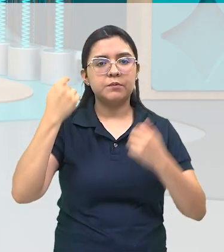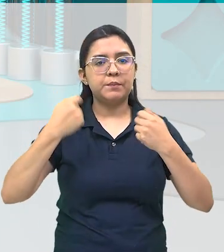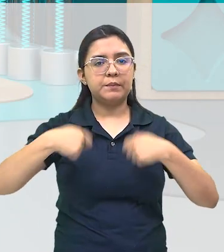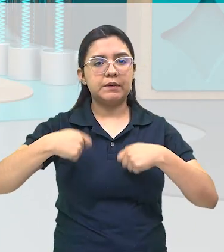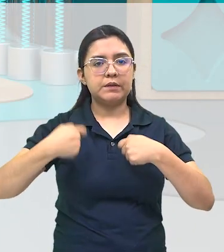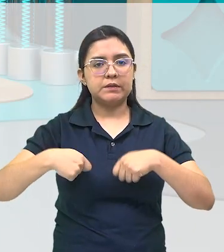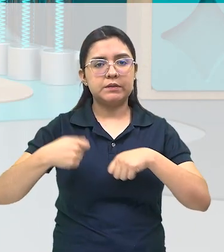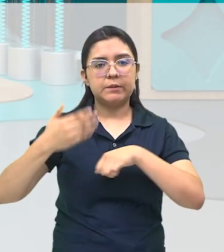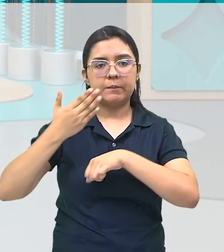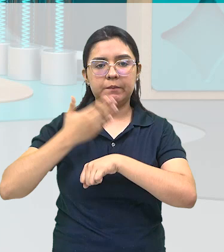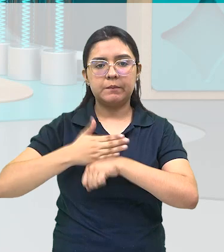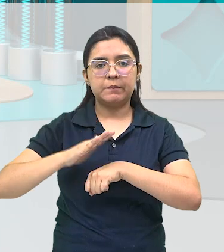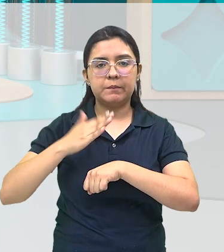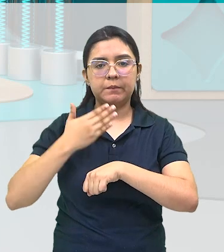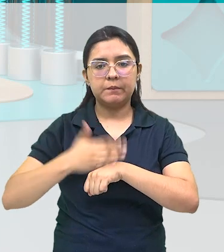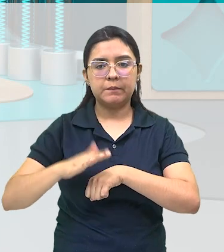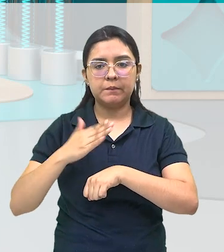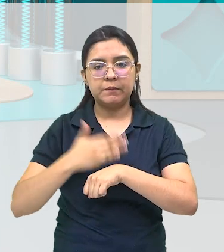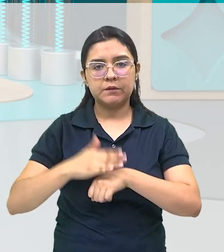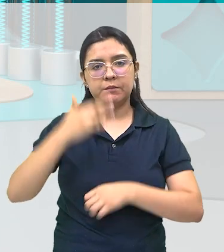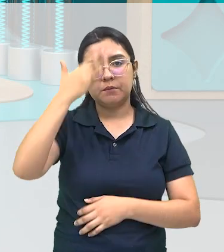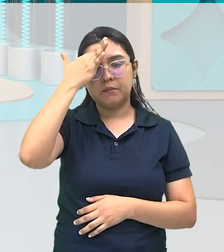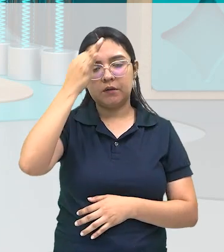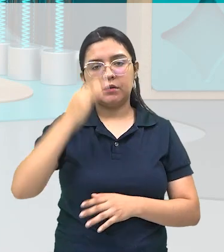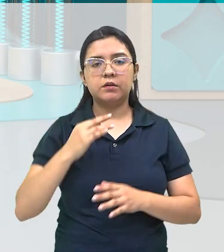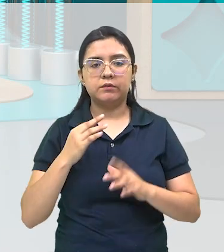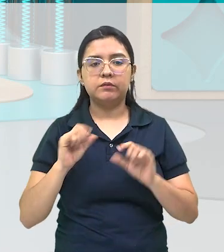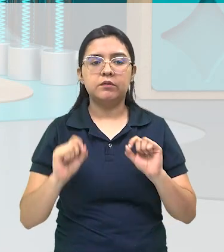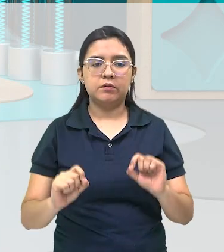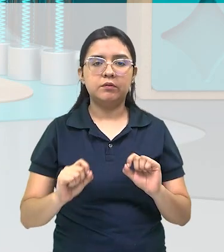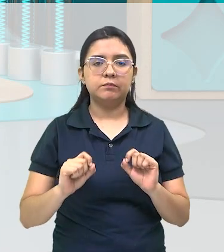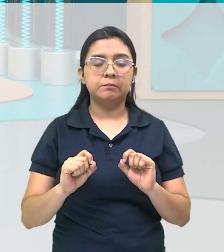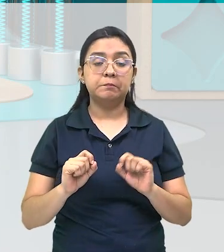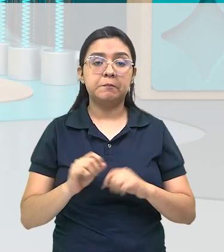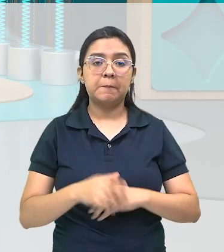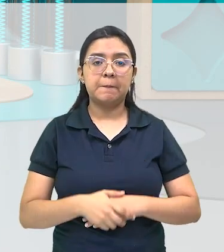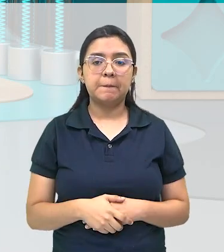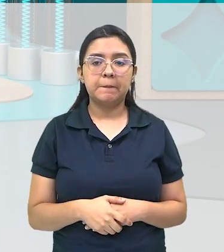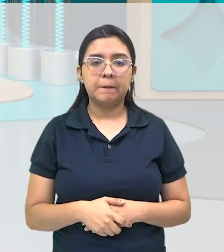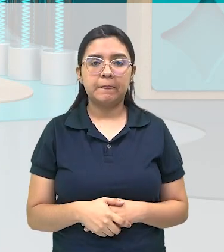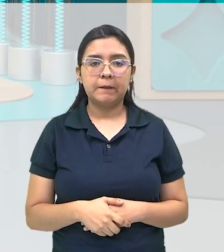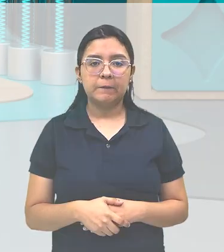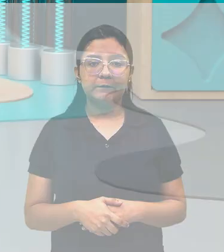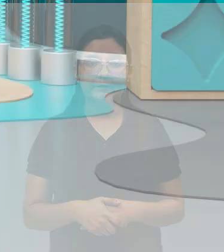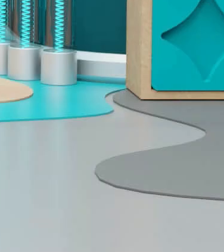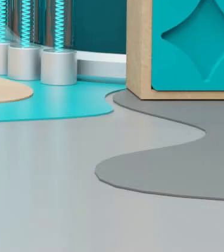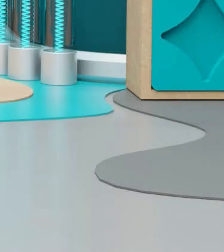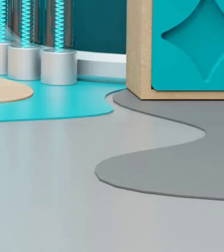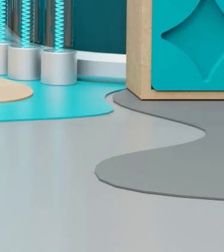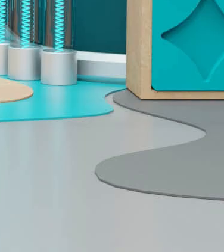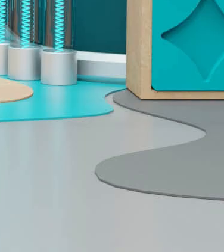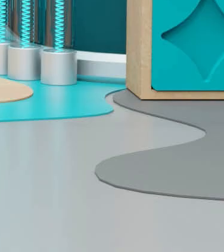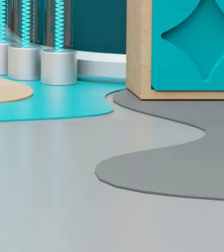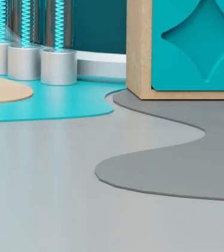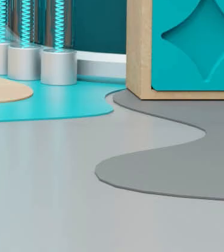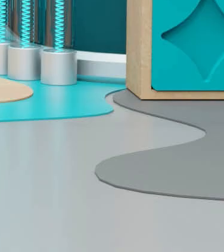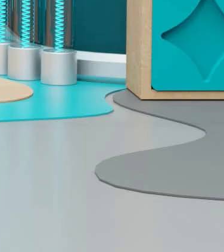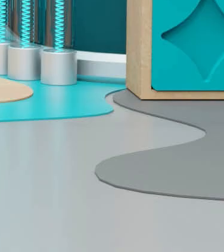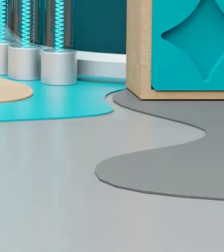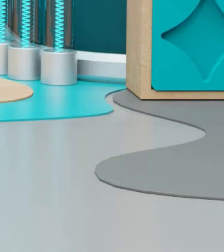prática para você poder entender realmente o que significa isso. Mas No geral, né, de uma